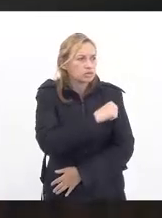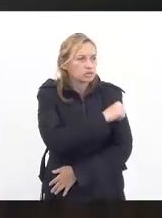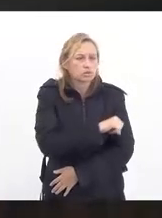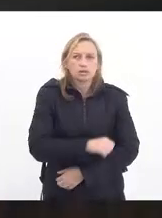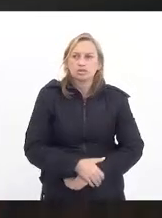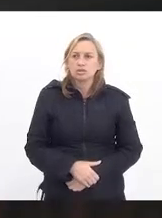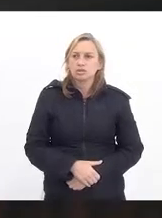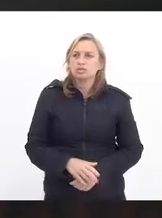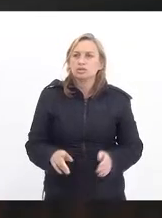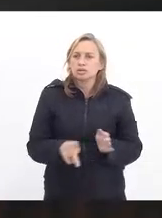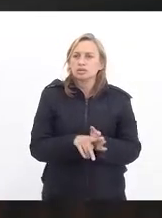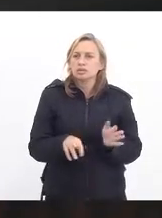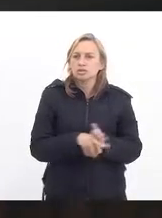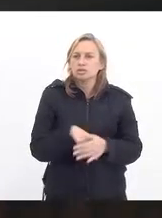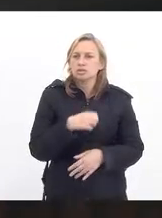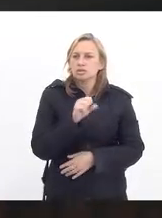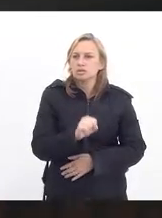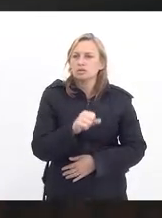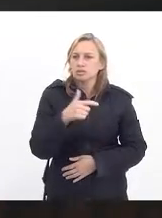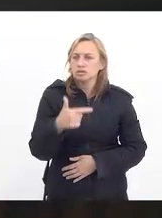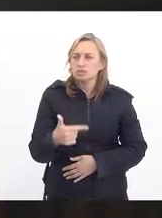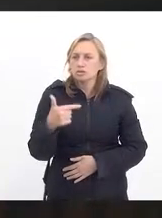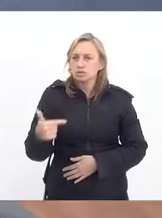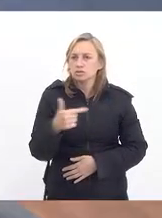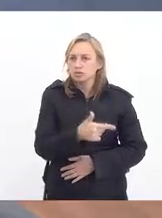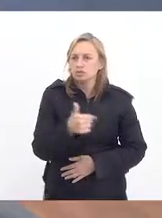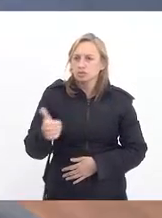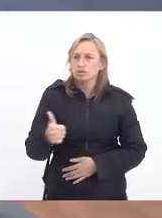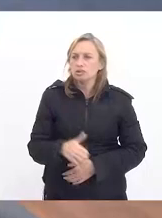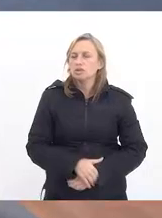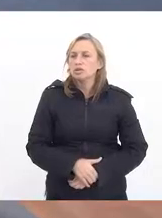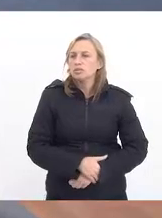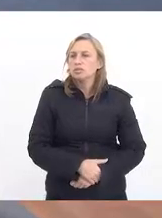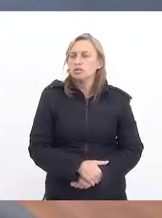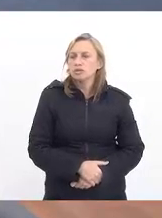Rejane processo de resolução 822 2021